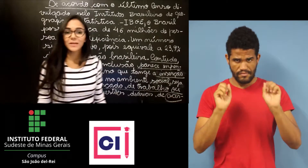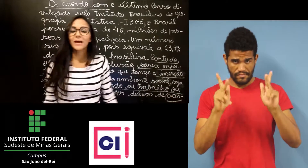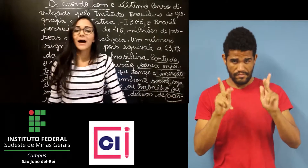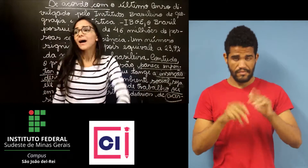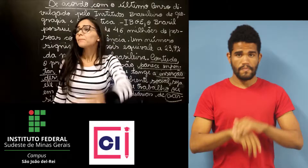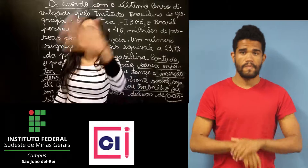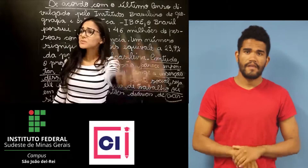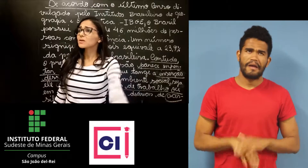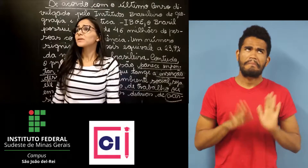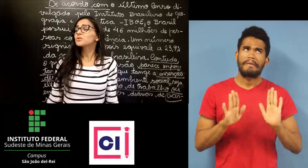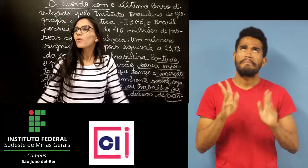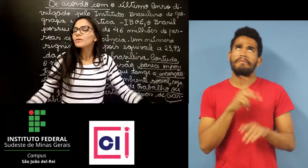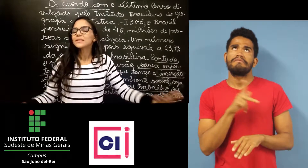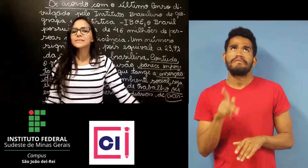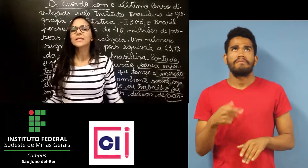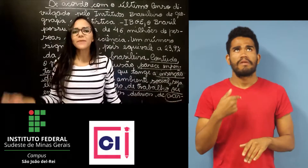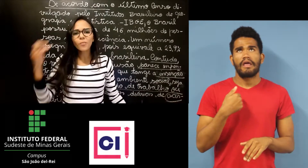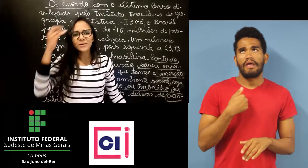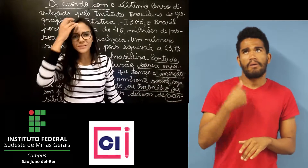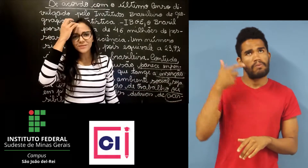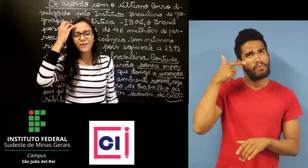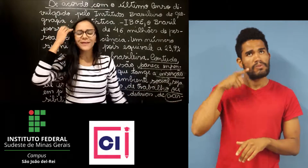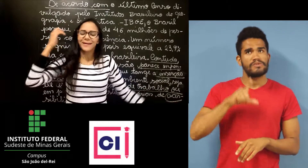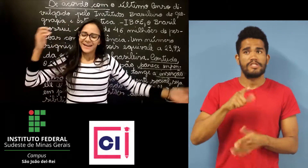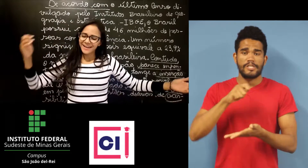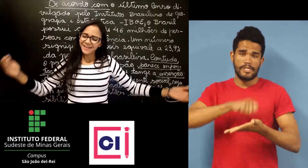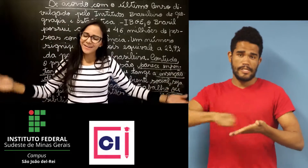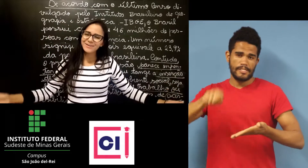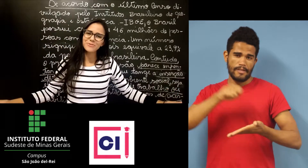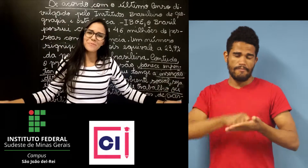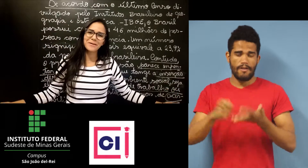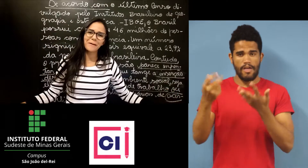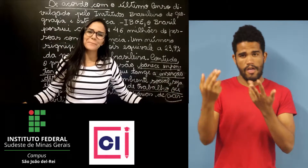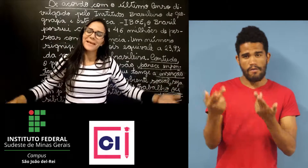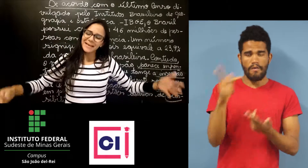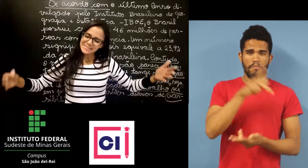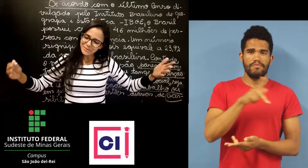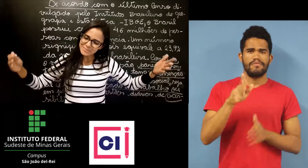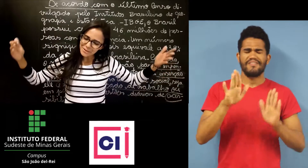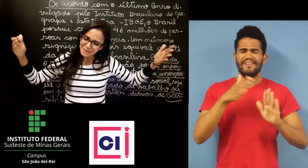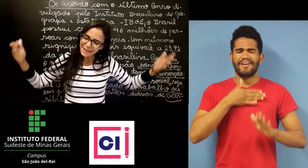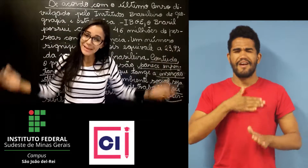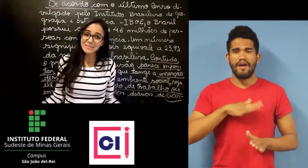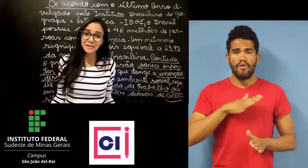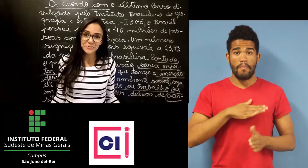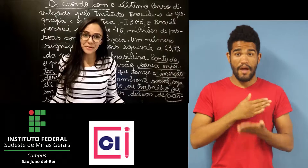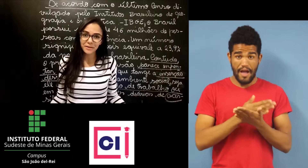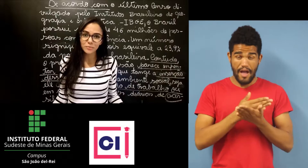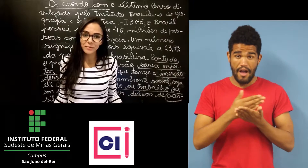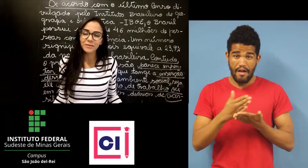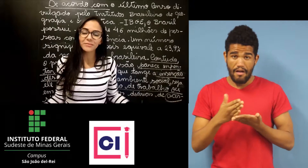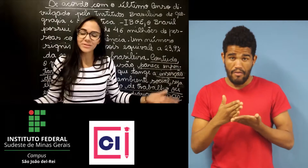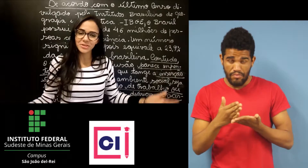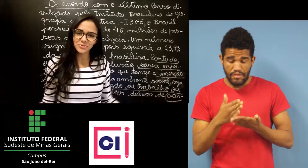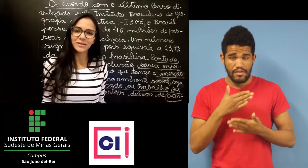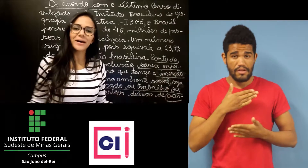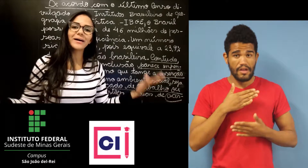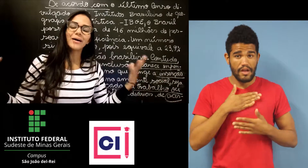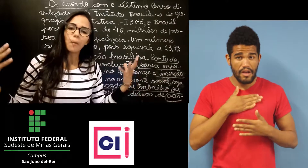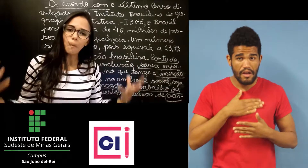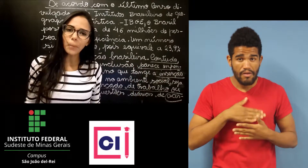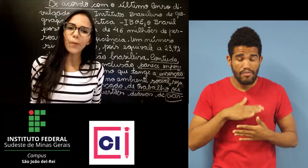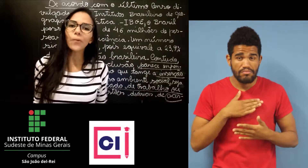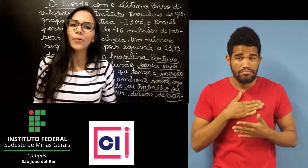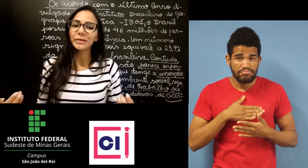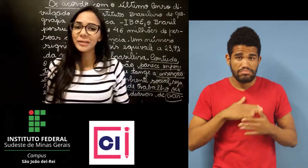Ok? Ah, professora, mas eu não vou conseguir escrever como a senhora. Calma! Essa nossa aula extra que vem aí domingo vai te